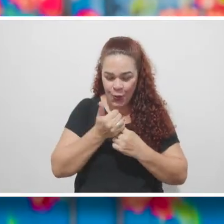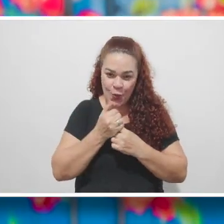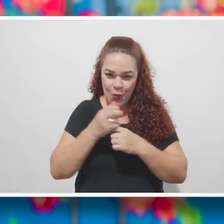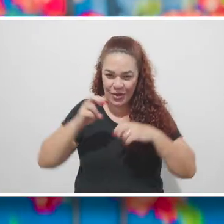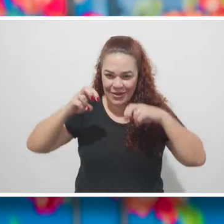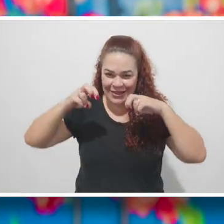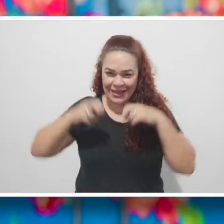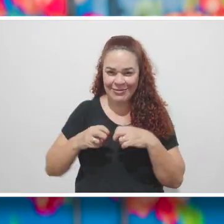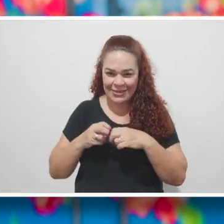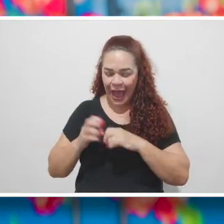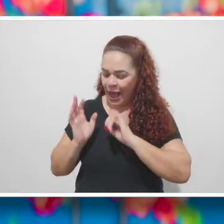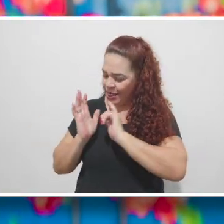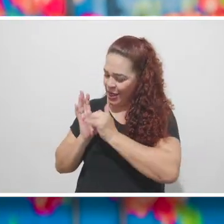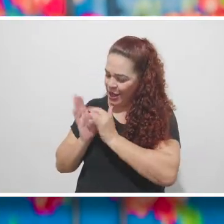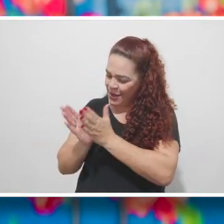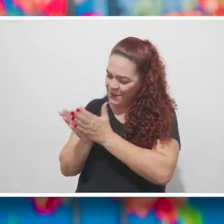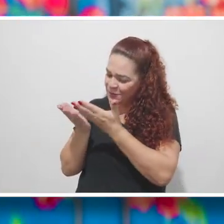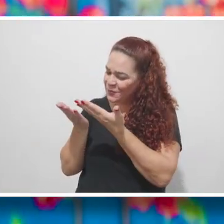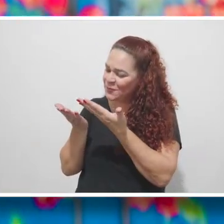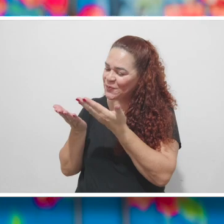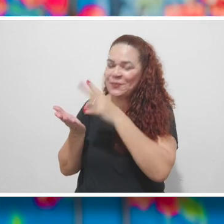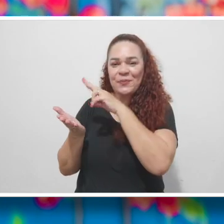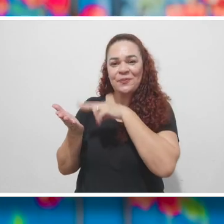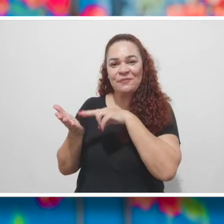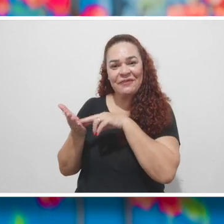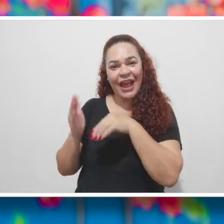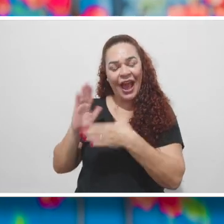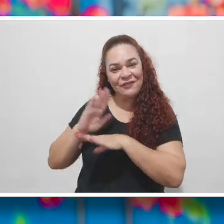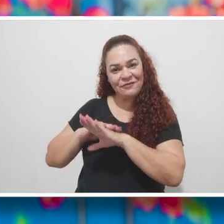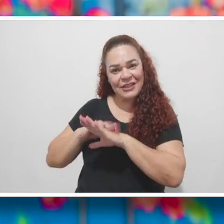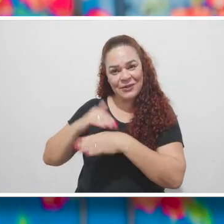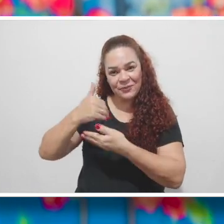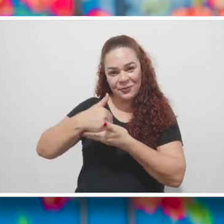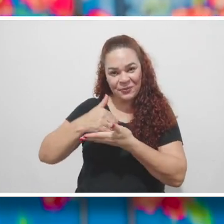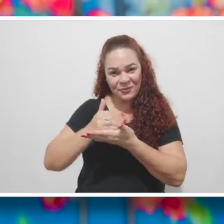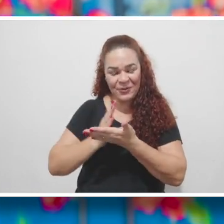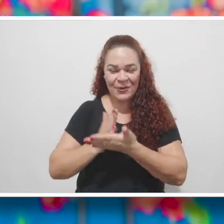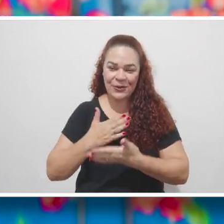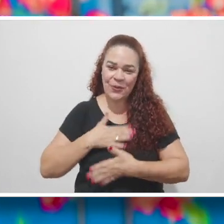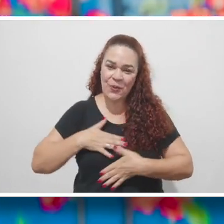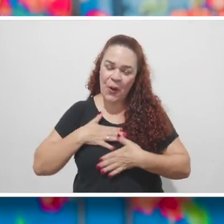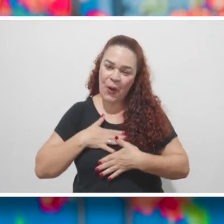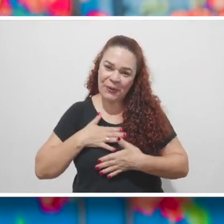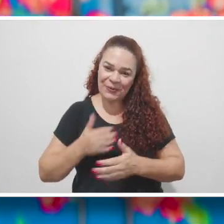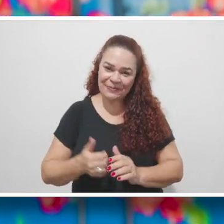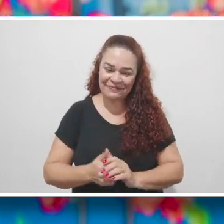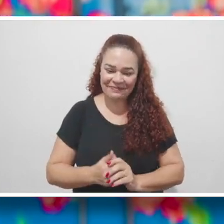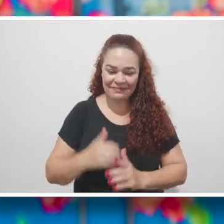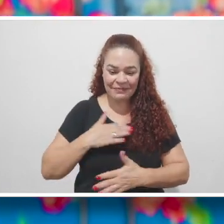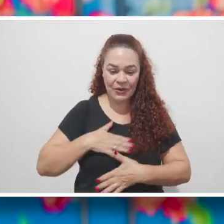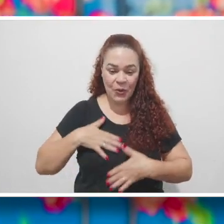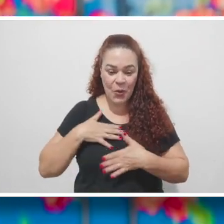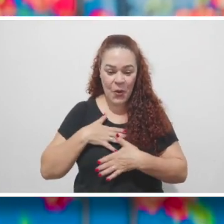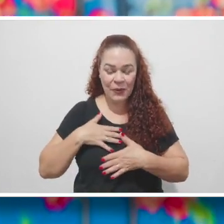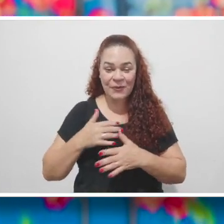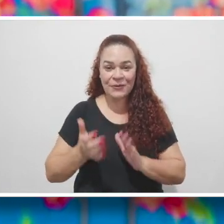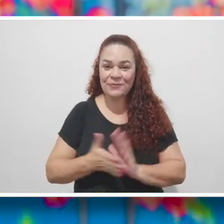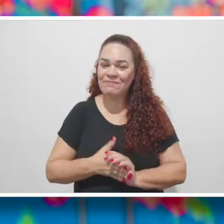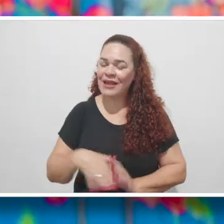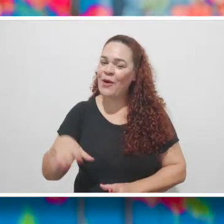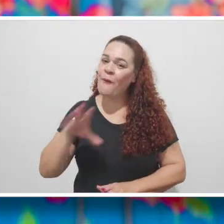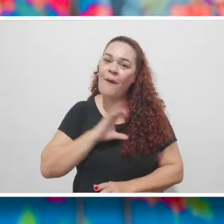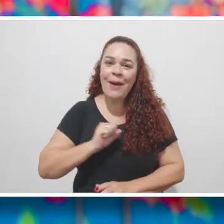sentar, contar história, fazer bolo. E eu me envolvi muito nisso. E é uma coisa que eu gosto, porque eu